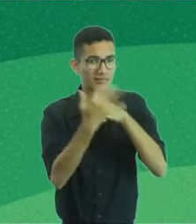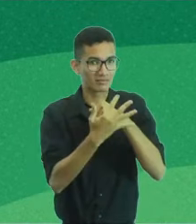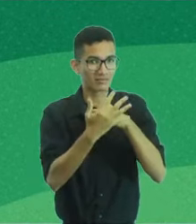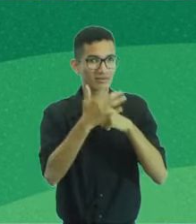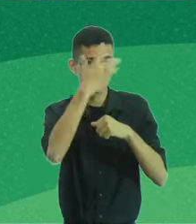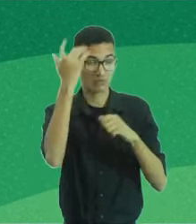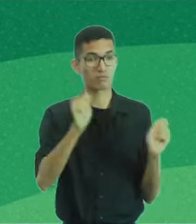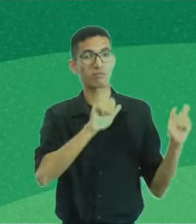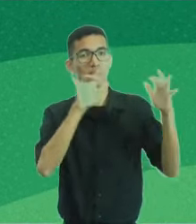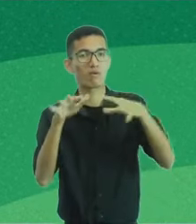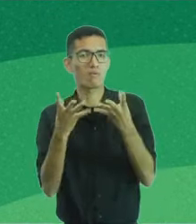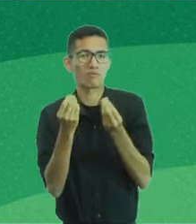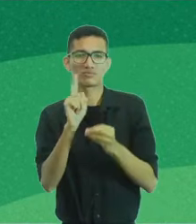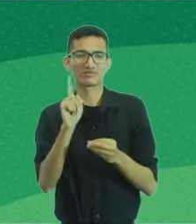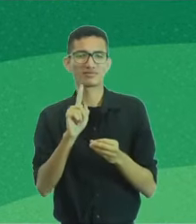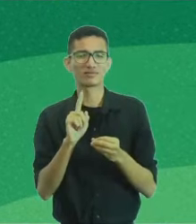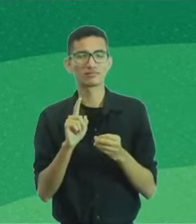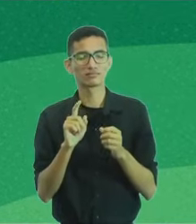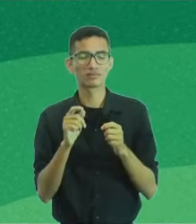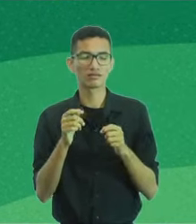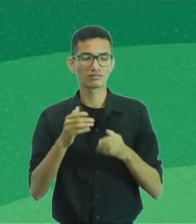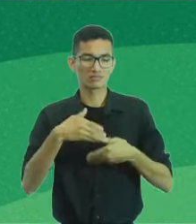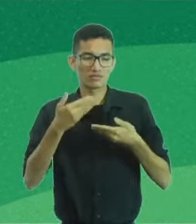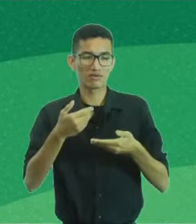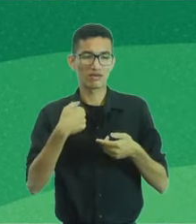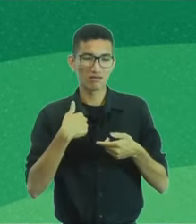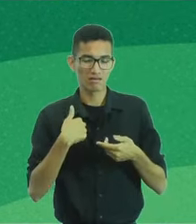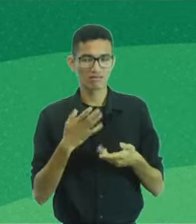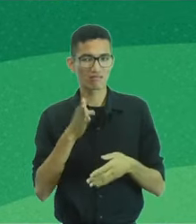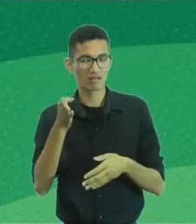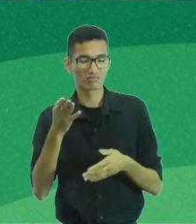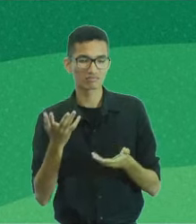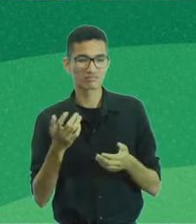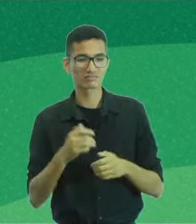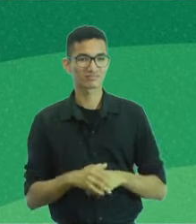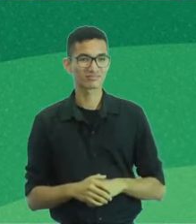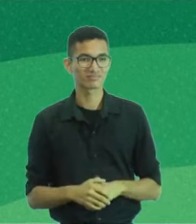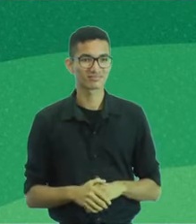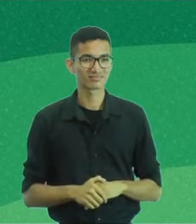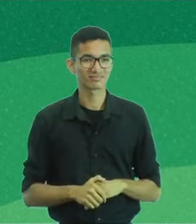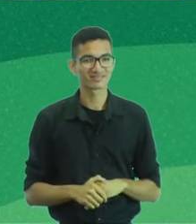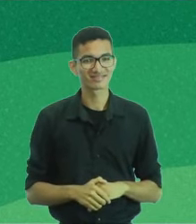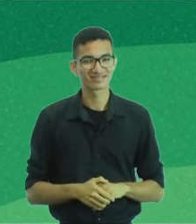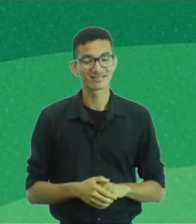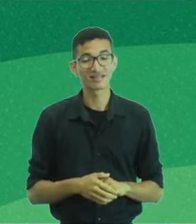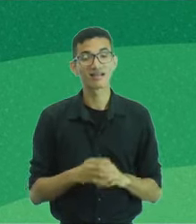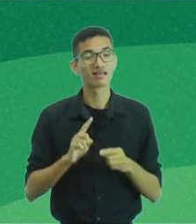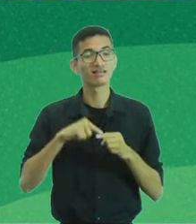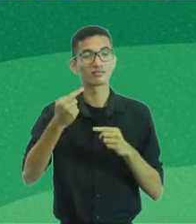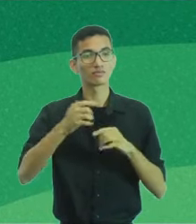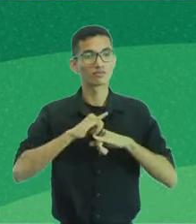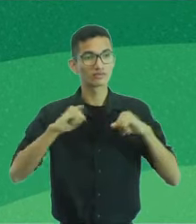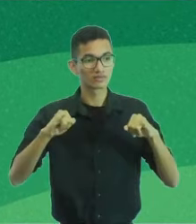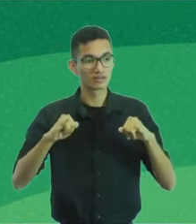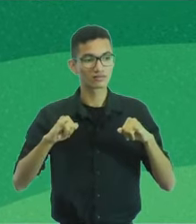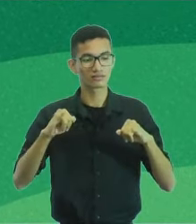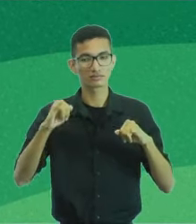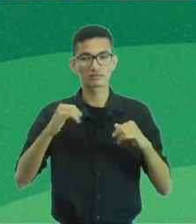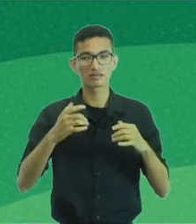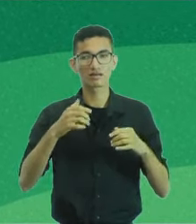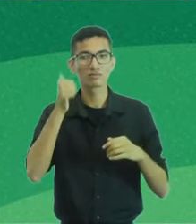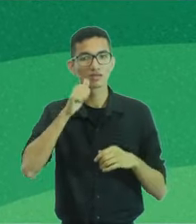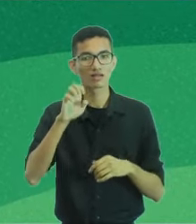vai então acho que a gente pode dar uma chance vamos chamar o Eduardo para ir E aí depois que anunciaram o meu no cenário da Letícia